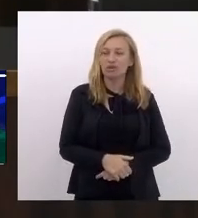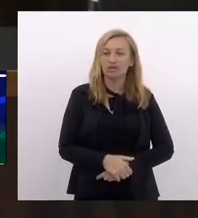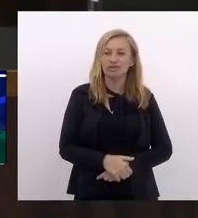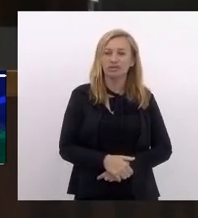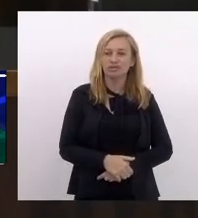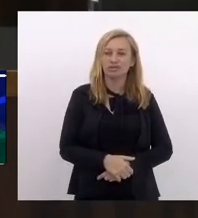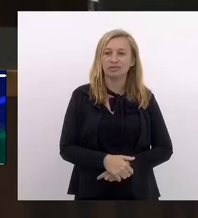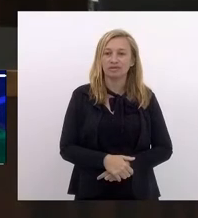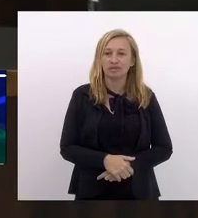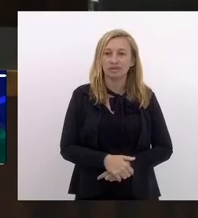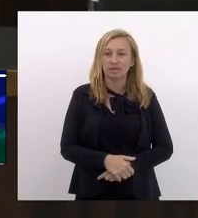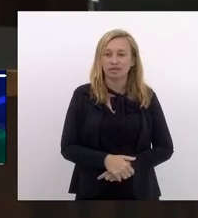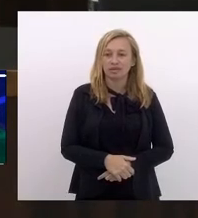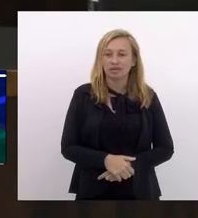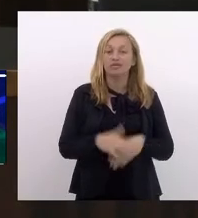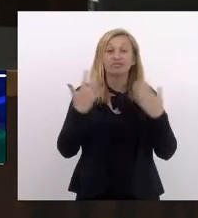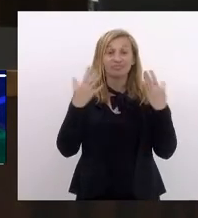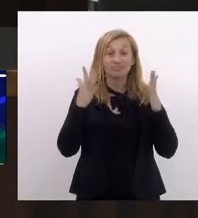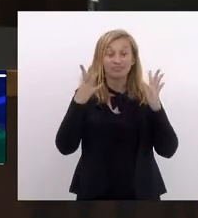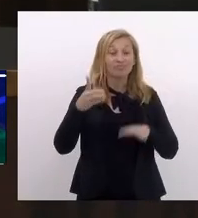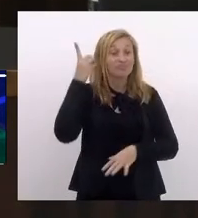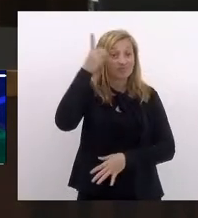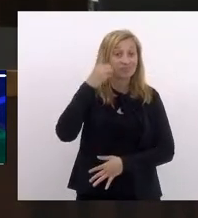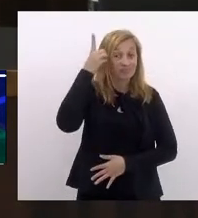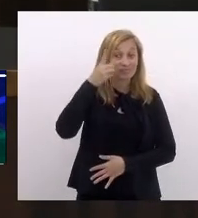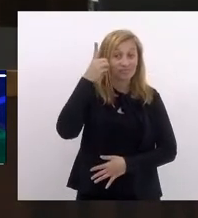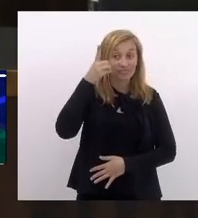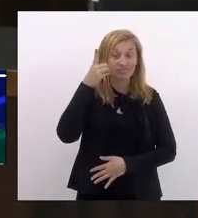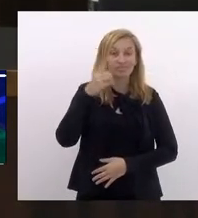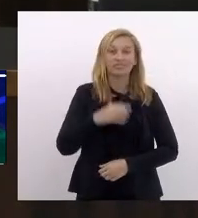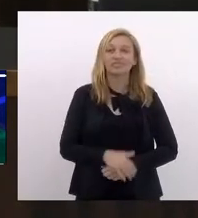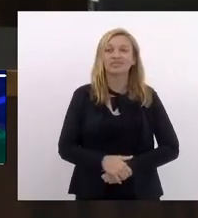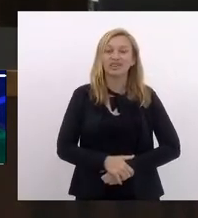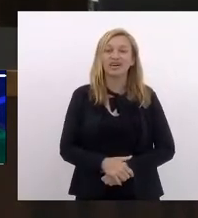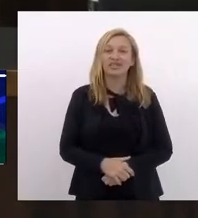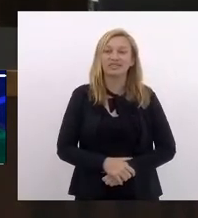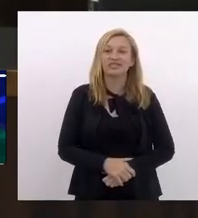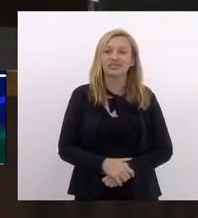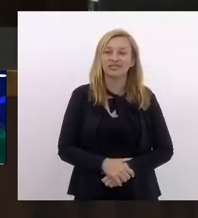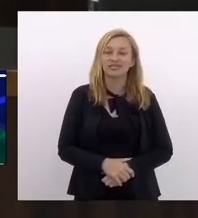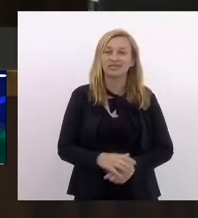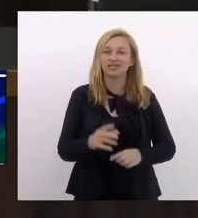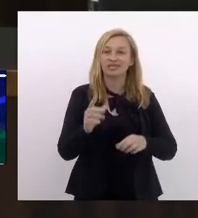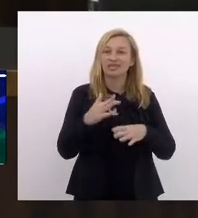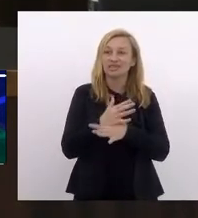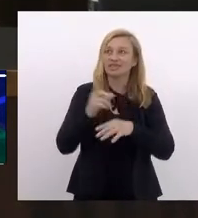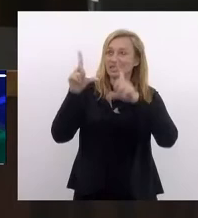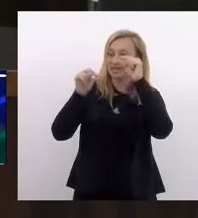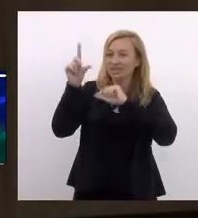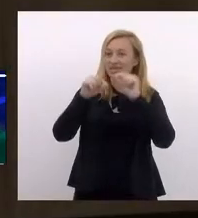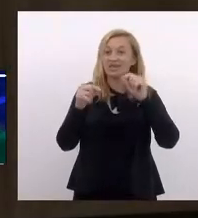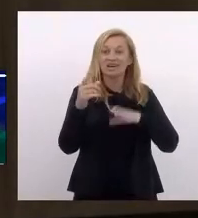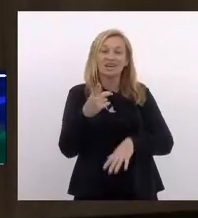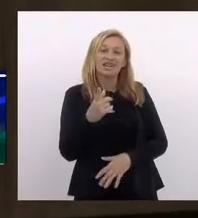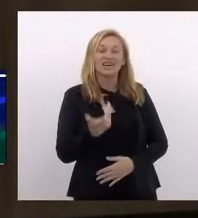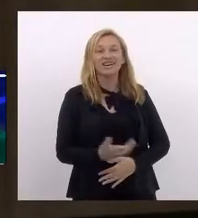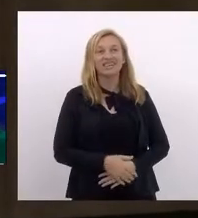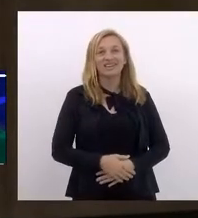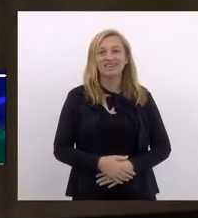a autógrafo. Parabéns à deputada, que continuemos olhando as estrelas. Presidente, queria